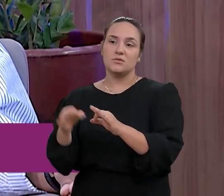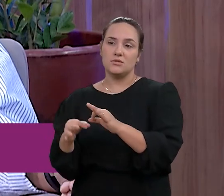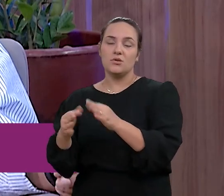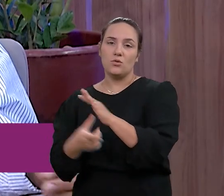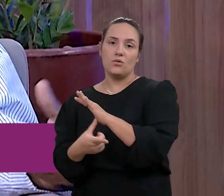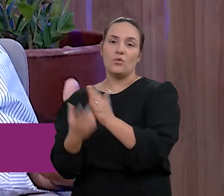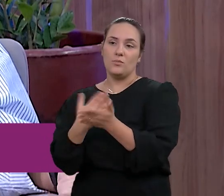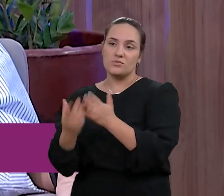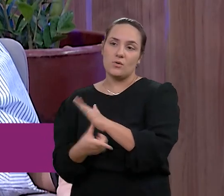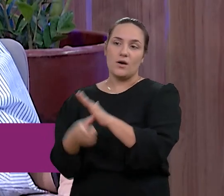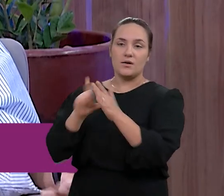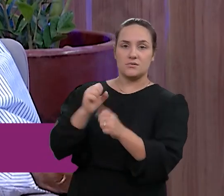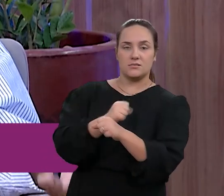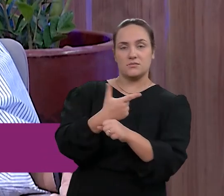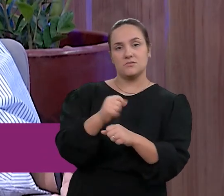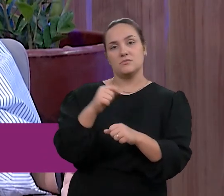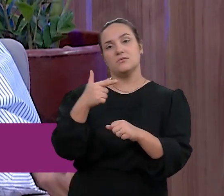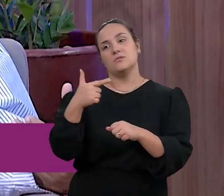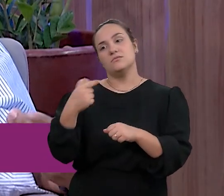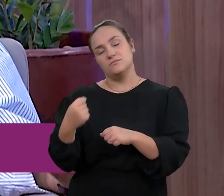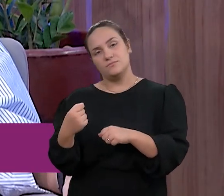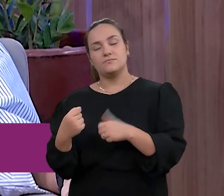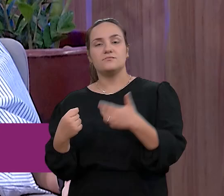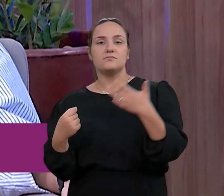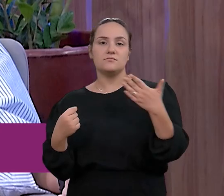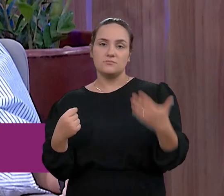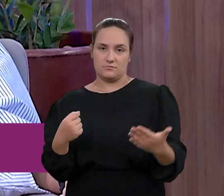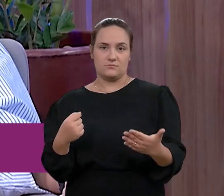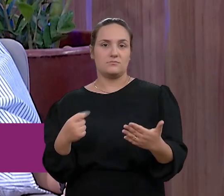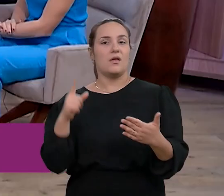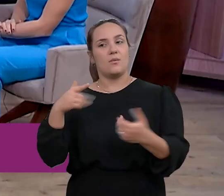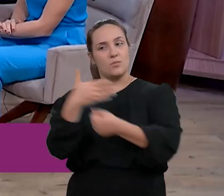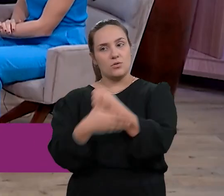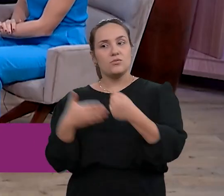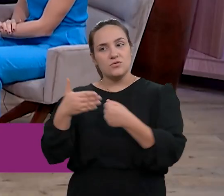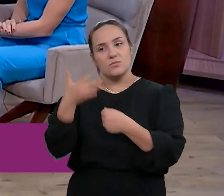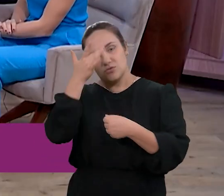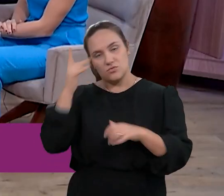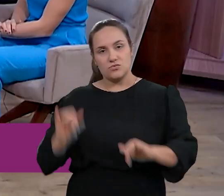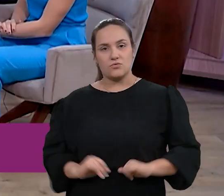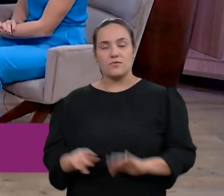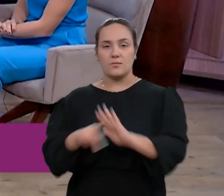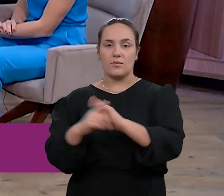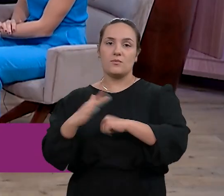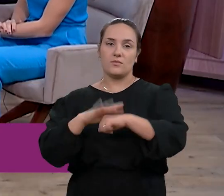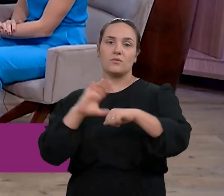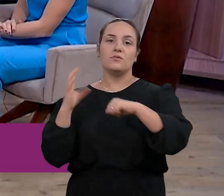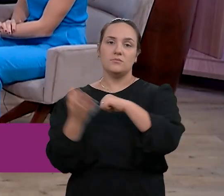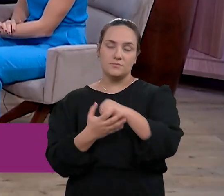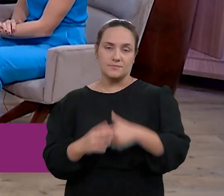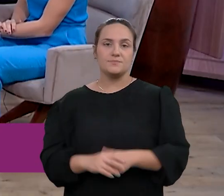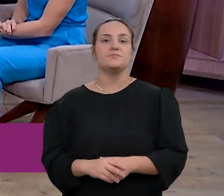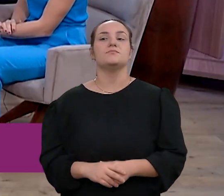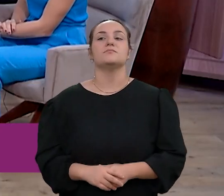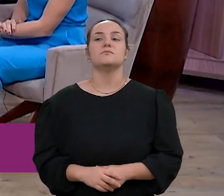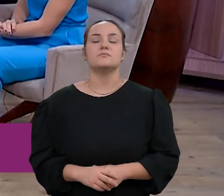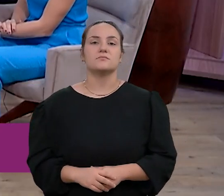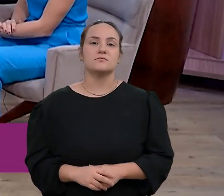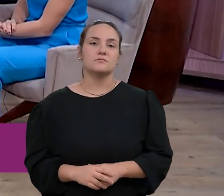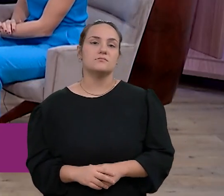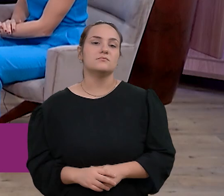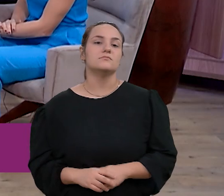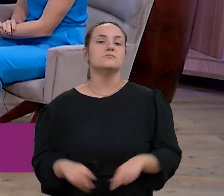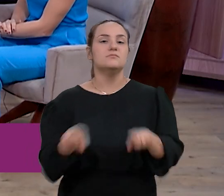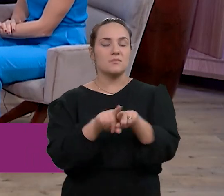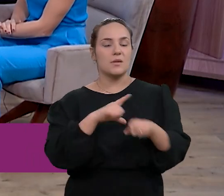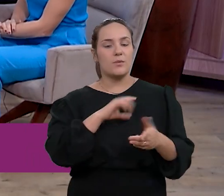em 2021 com esse desafio de proteger os direitos das vítimas da covid né E aí se somaram o o Conselho Federal de Psicologia